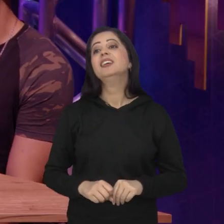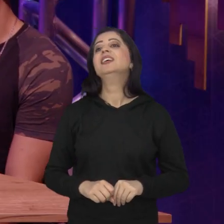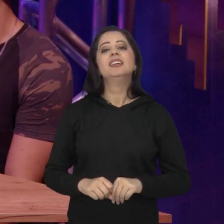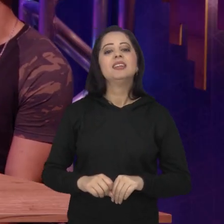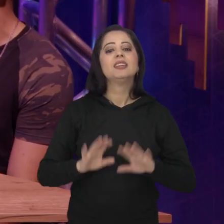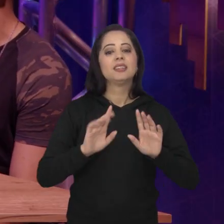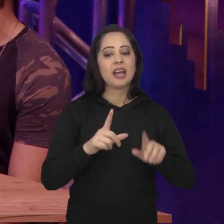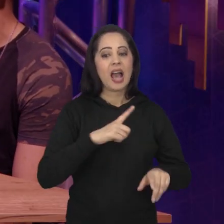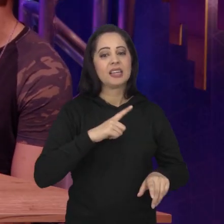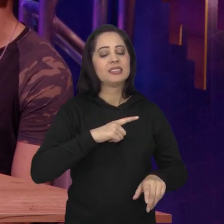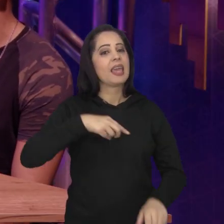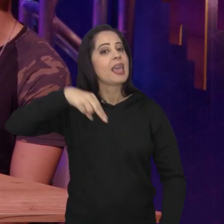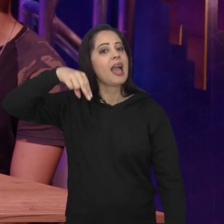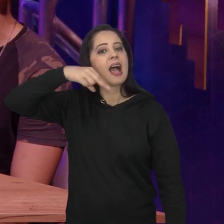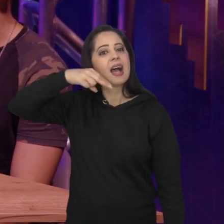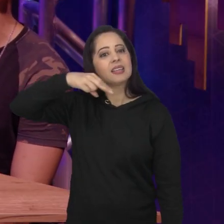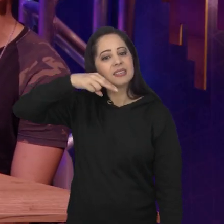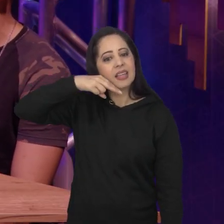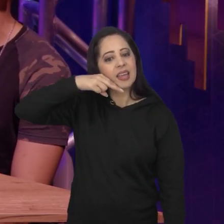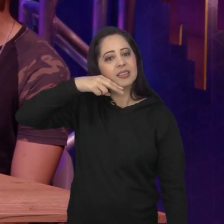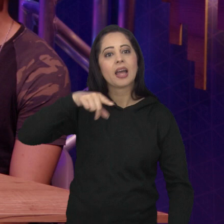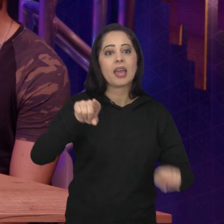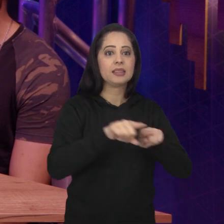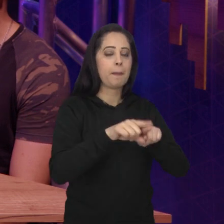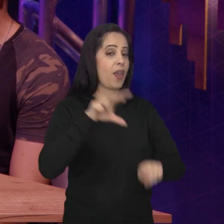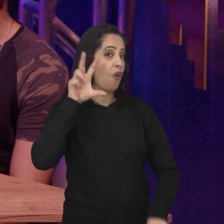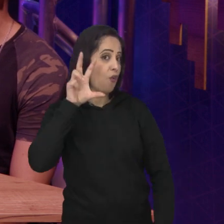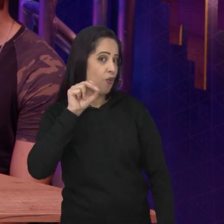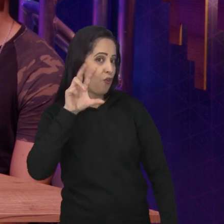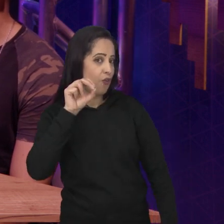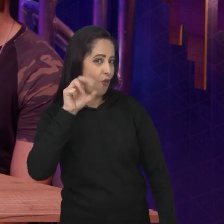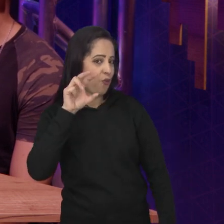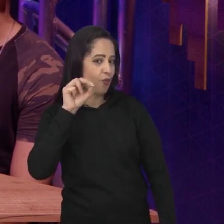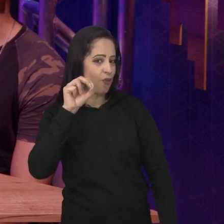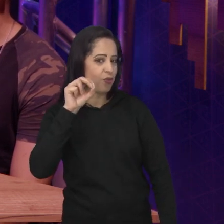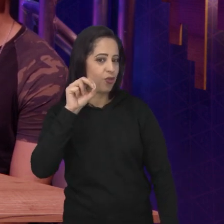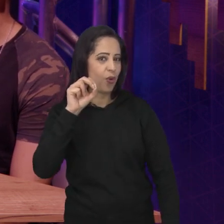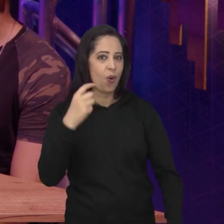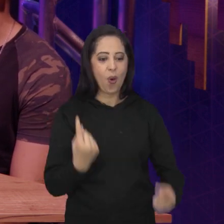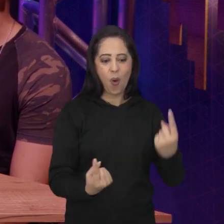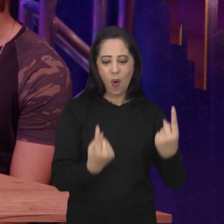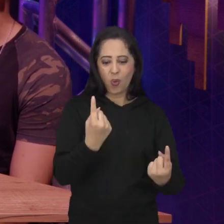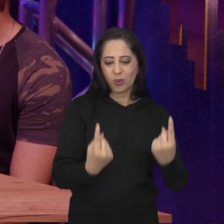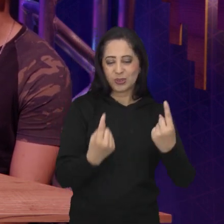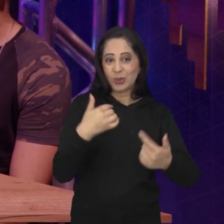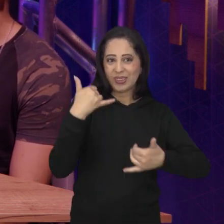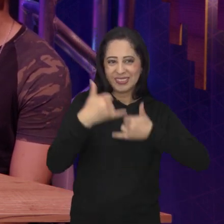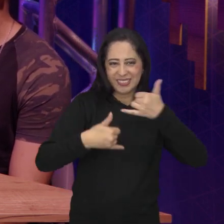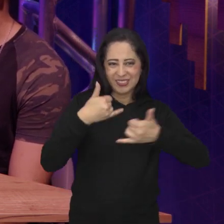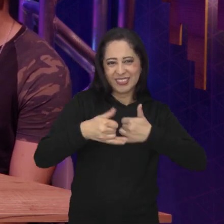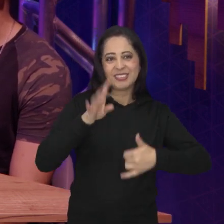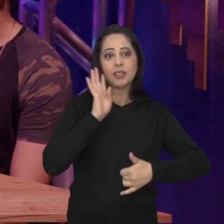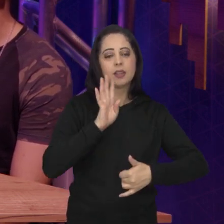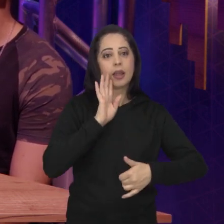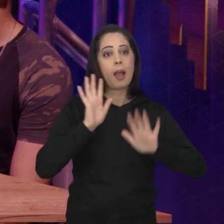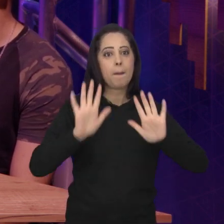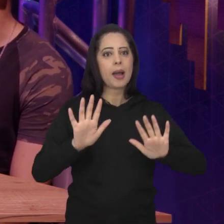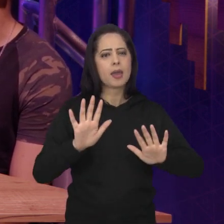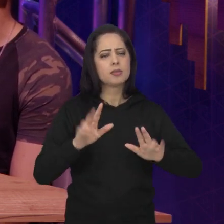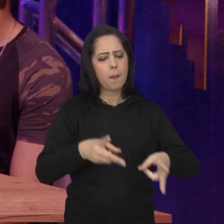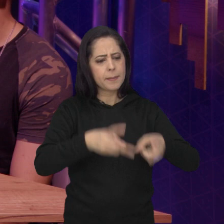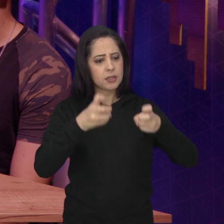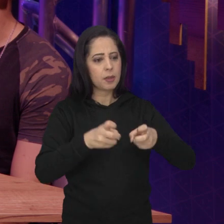mundo todo mundo tem conturbado. uma questão. Aí a gente tem a netinha, né, que é a Olive, e o avô dela, que, né, são uma dupla